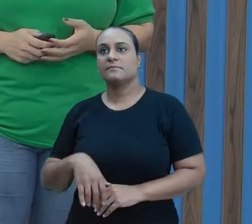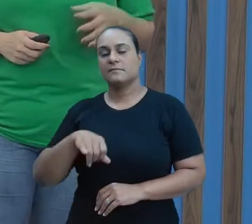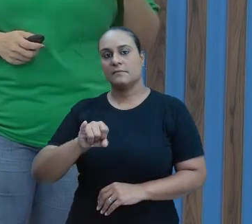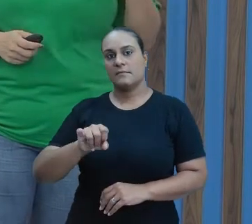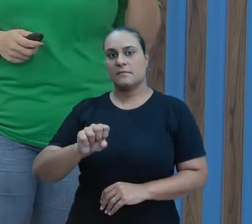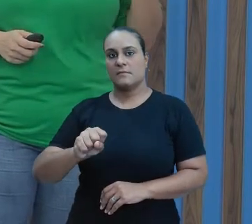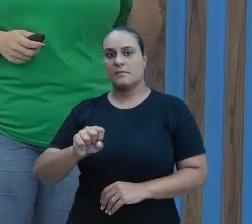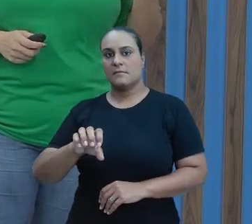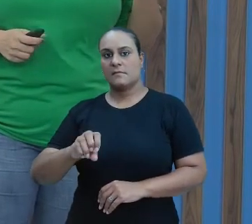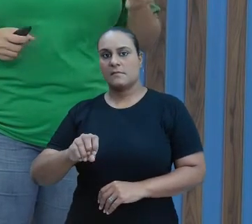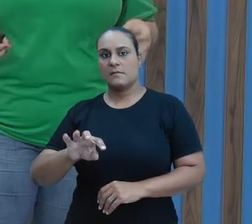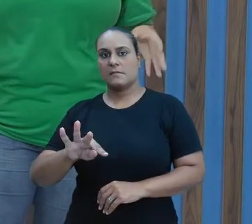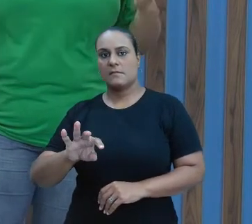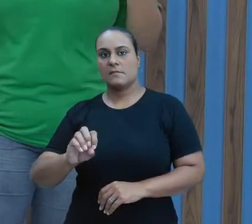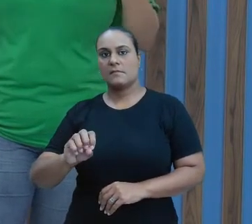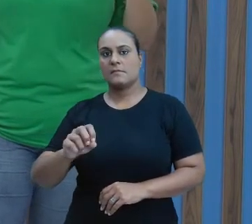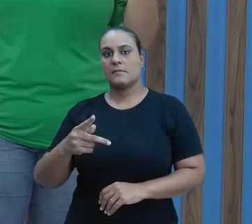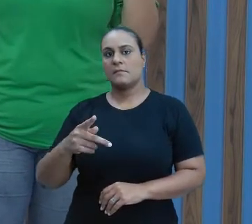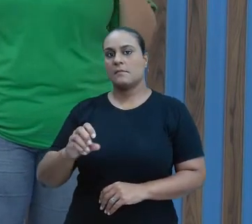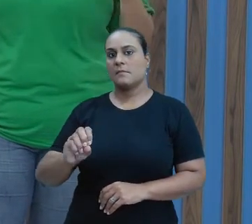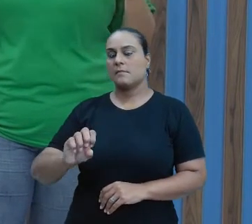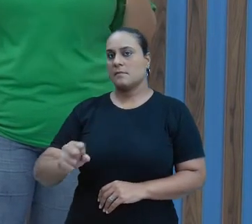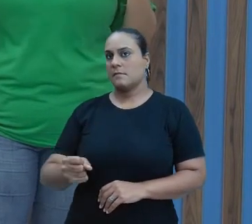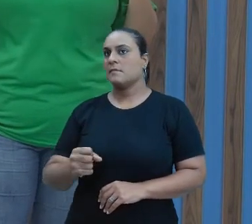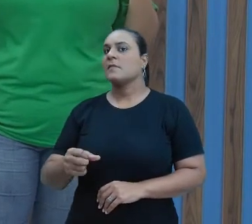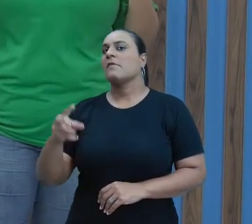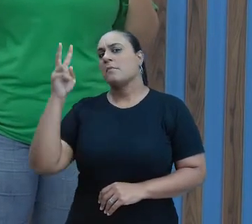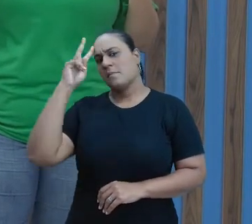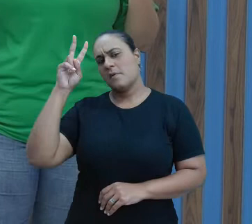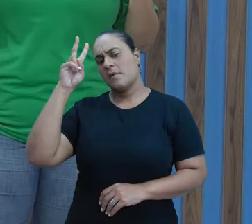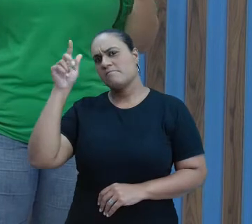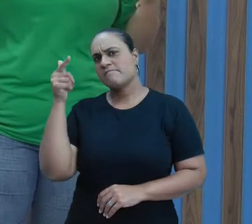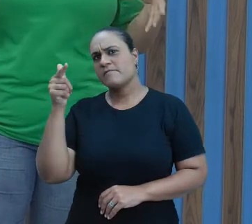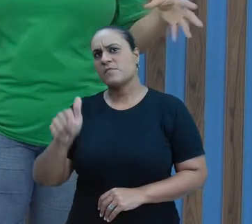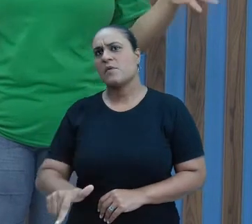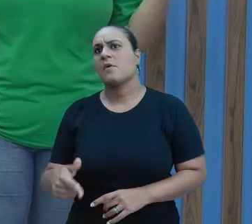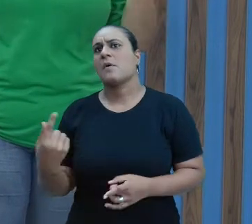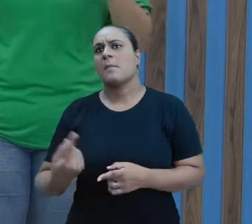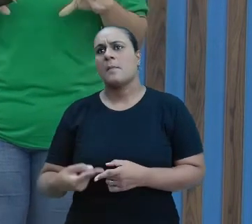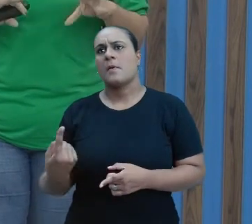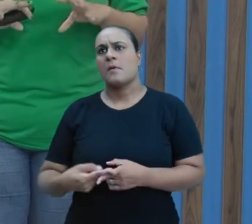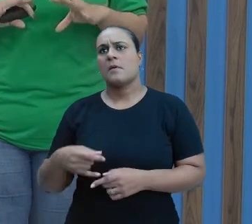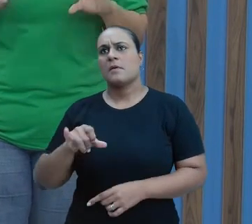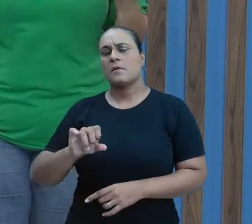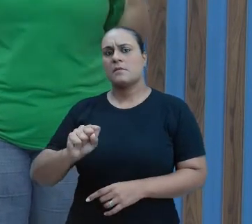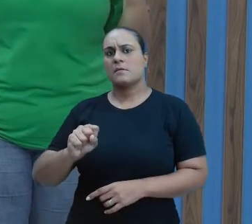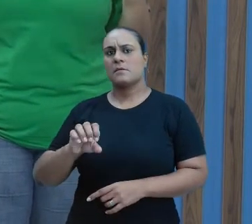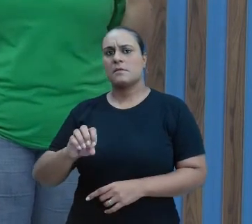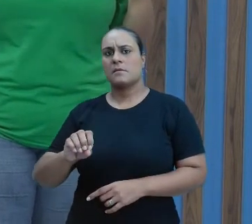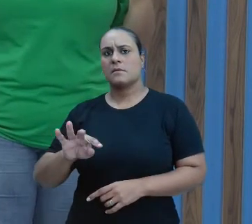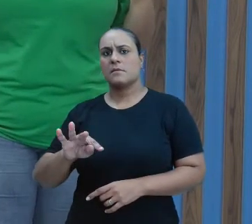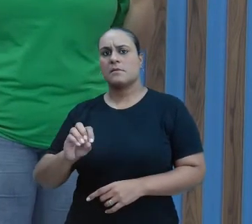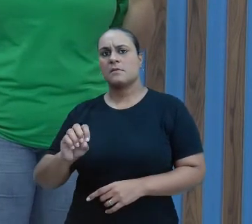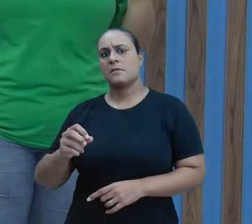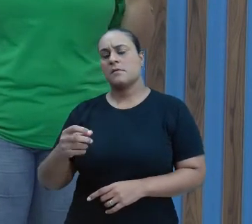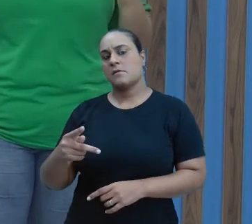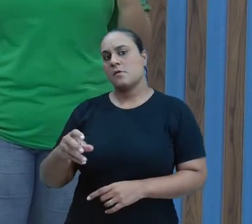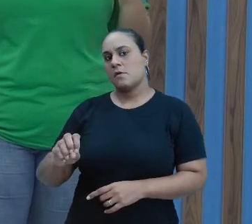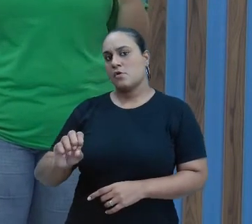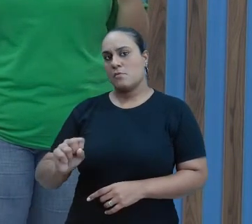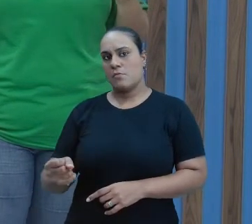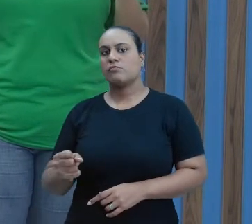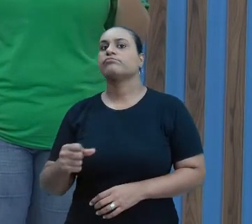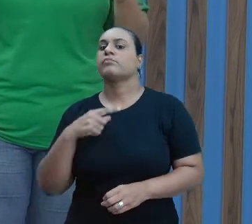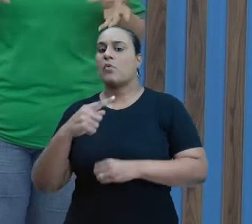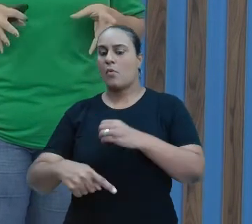Isótopos. Nós vamos agora relembrar aí um pouquinho dos isótopos, porque os isótopos, eles estão aí nessa questão do